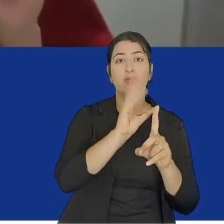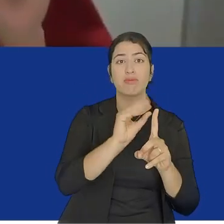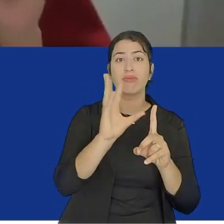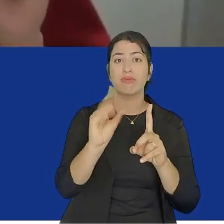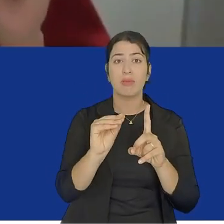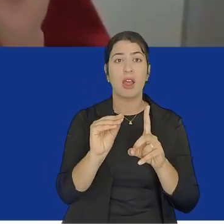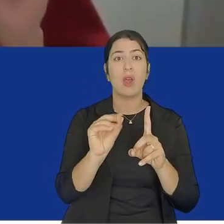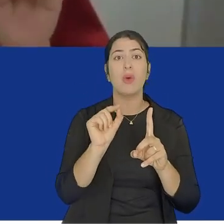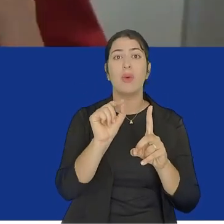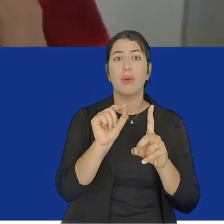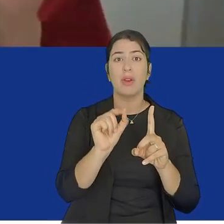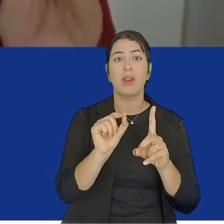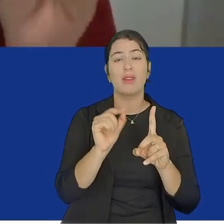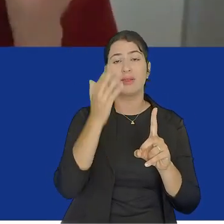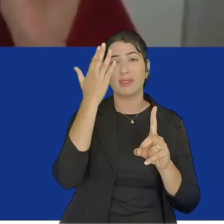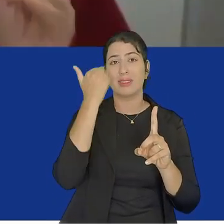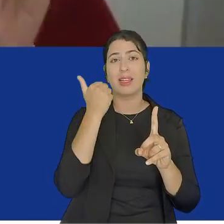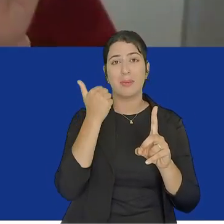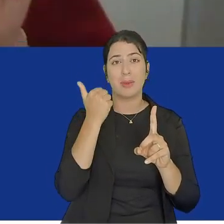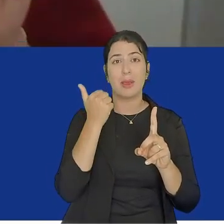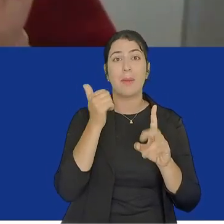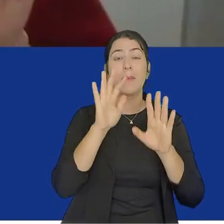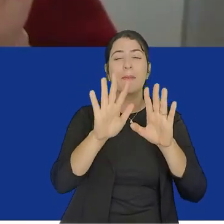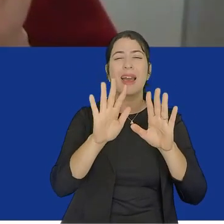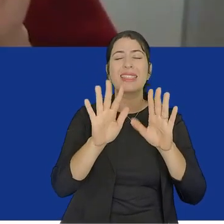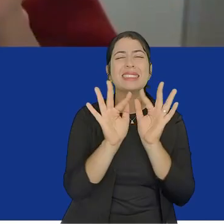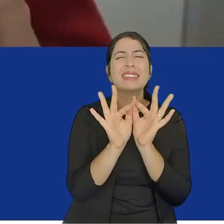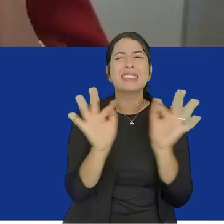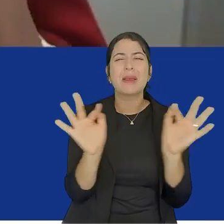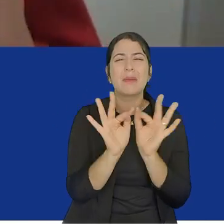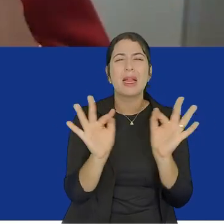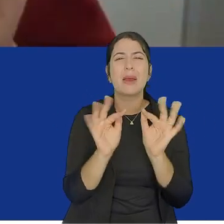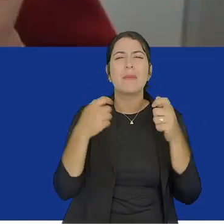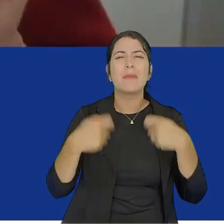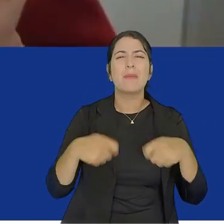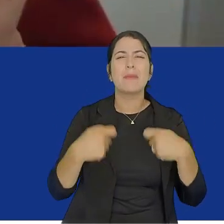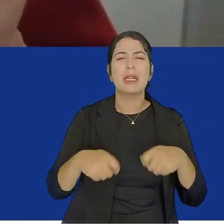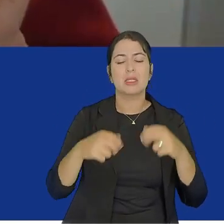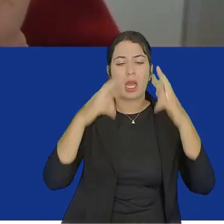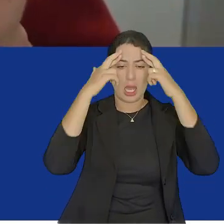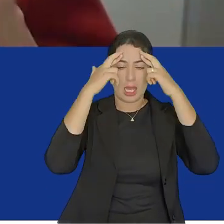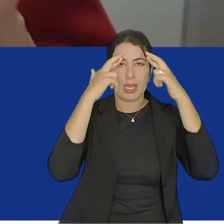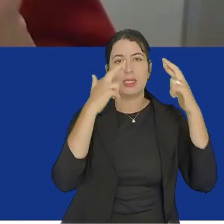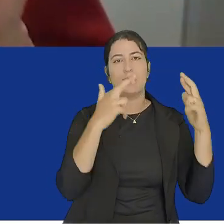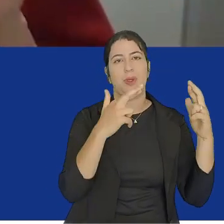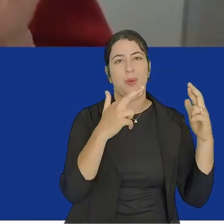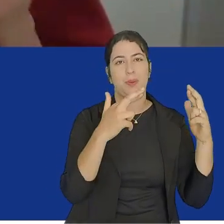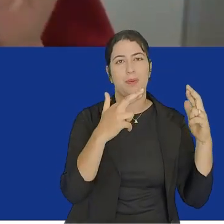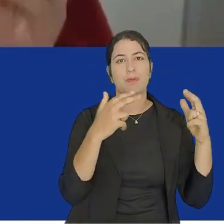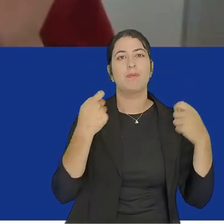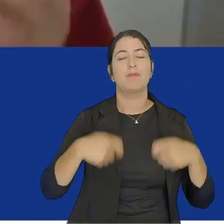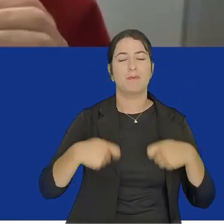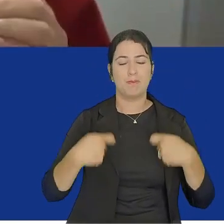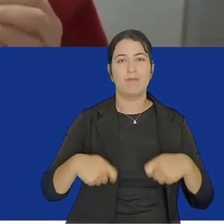vida, pense se foi respeitoso. A Alice falou assim, pense no respeito. Você